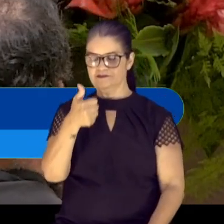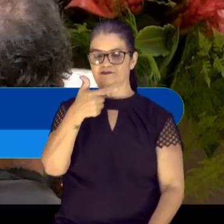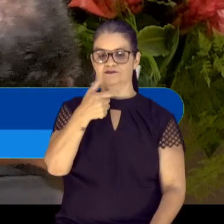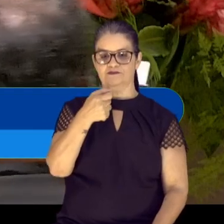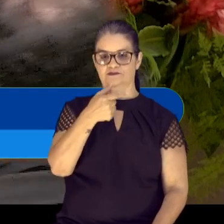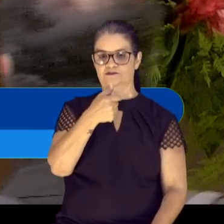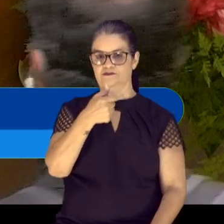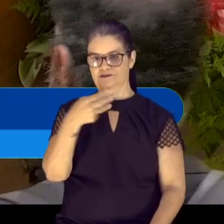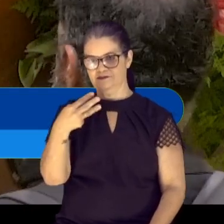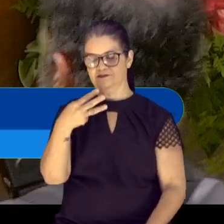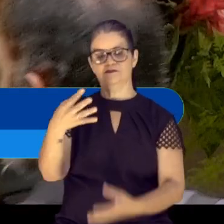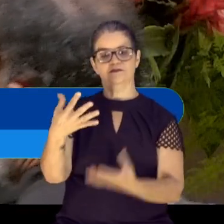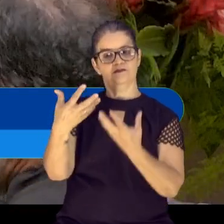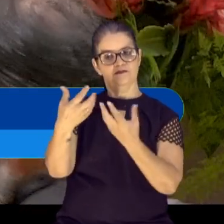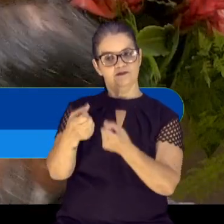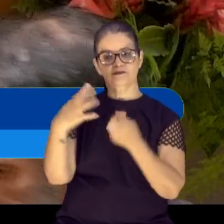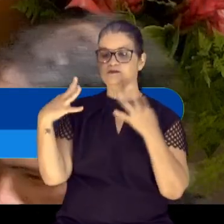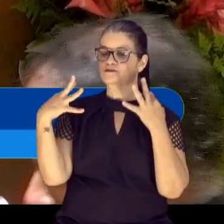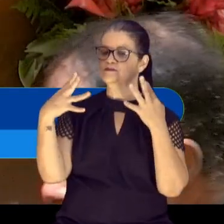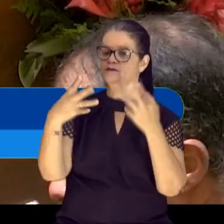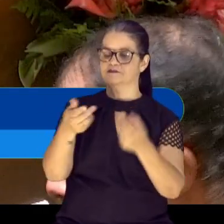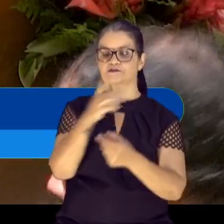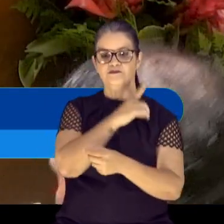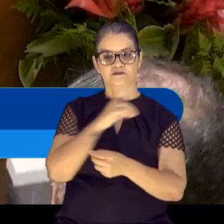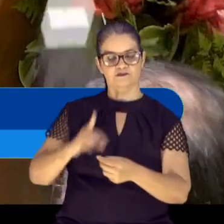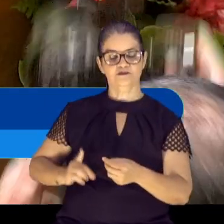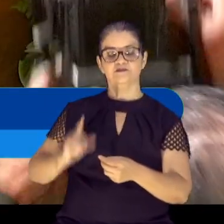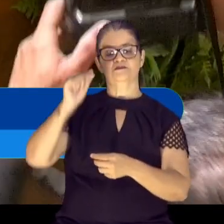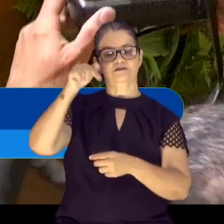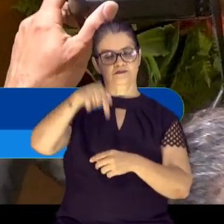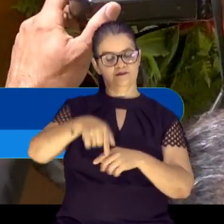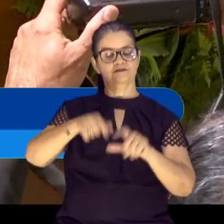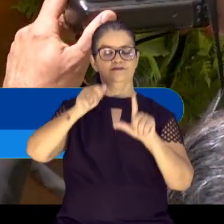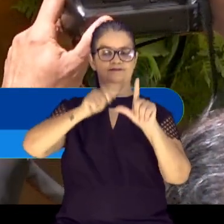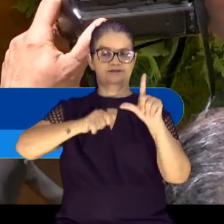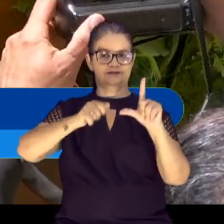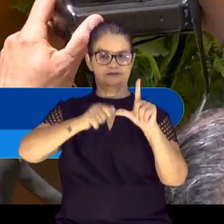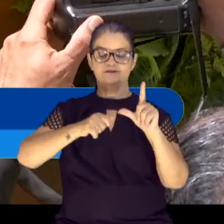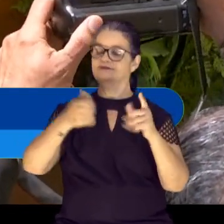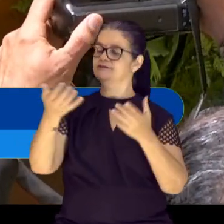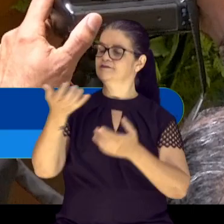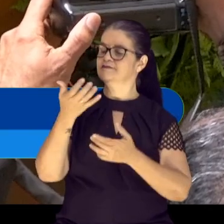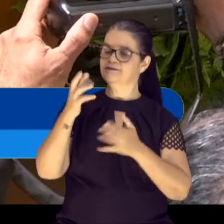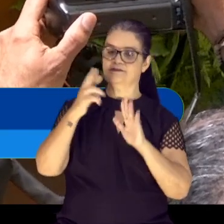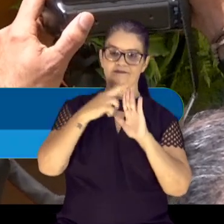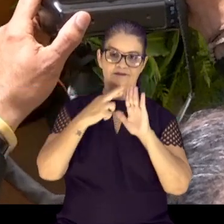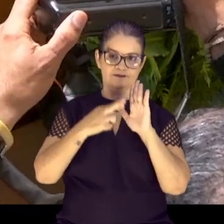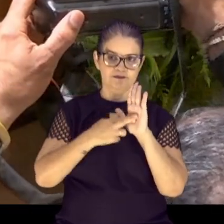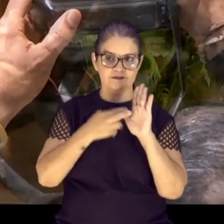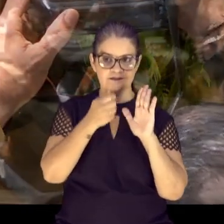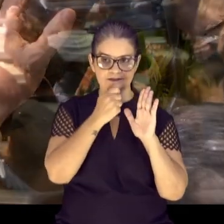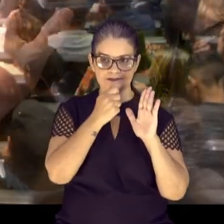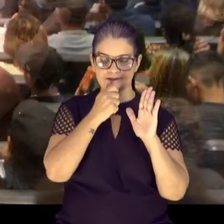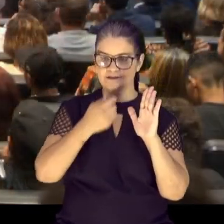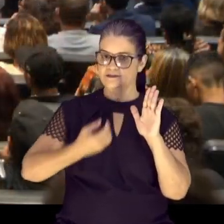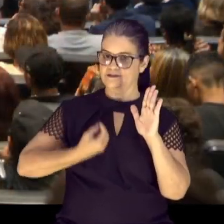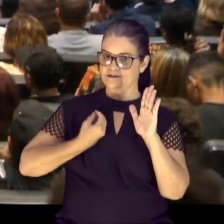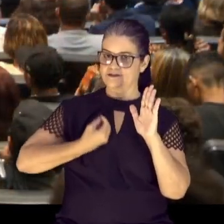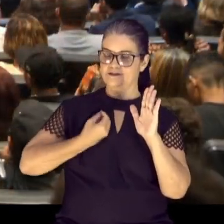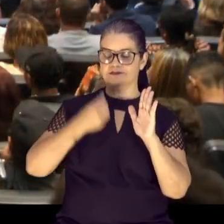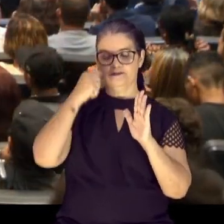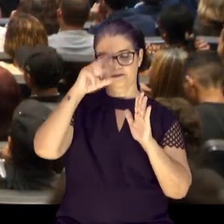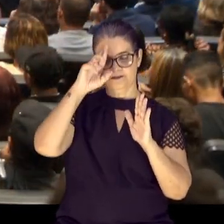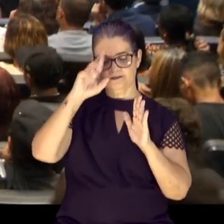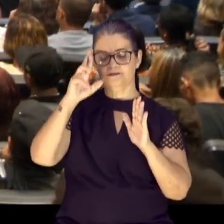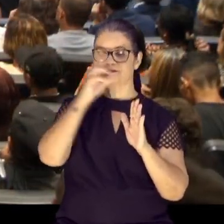2023, acolhido por todos os deputados dessa casa. Queremos ainda registrar a presença da